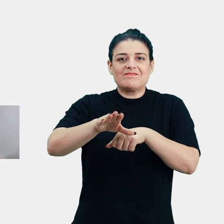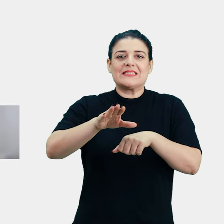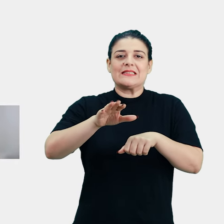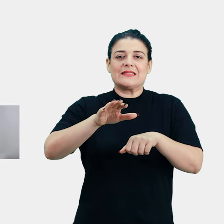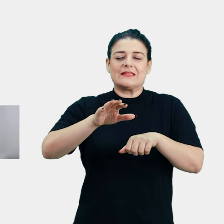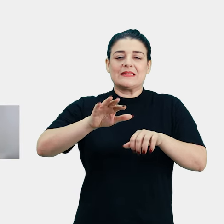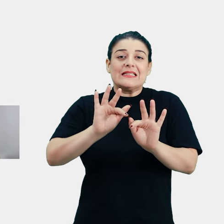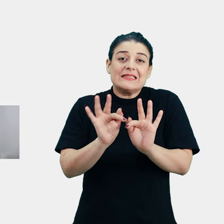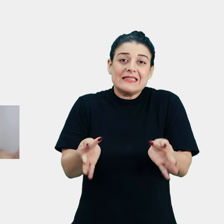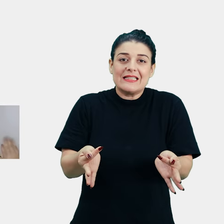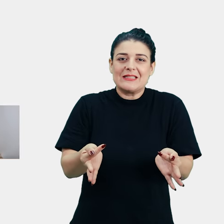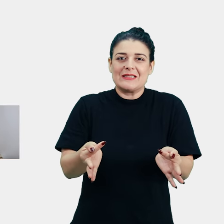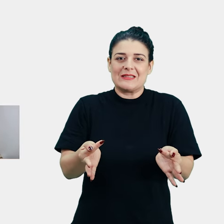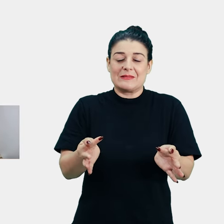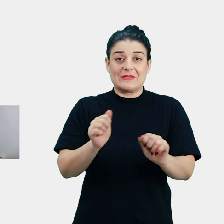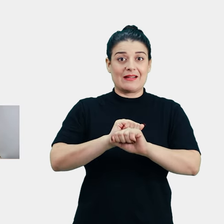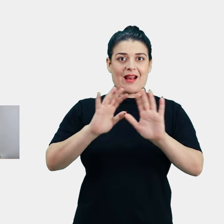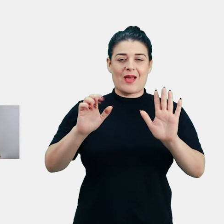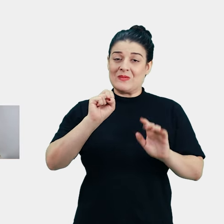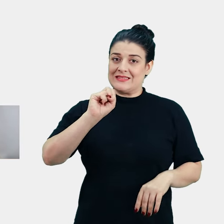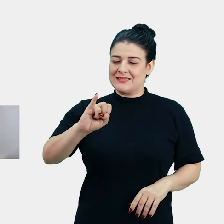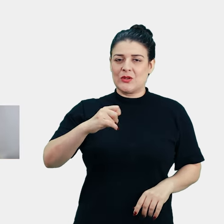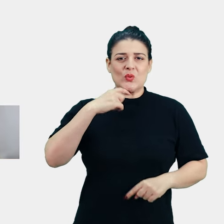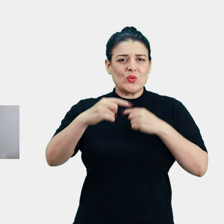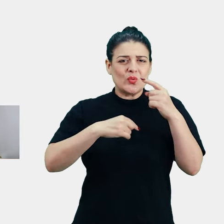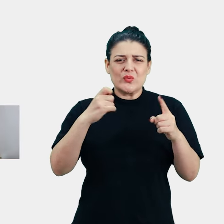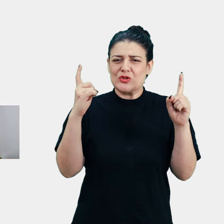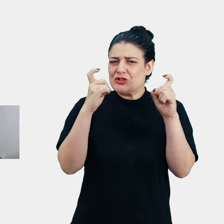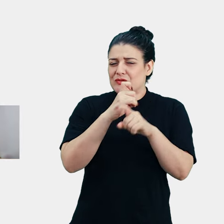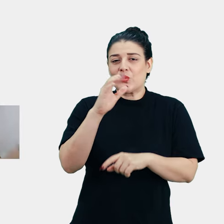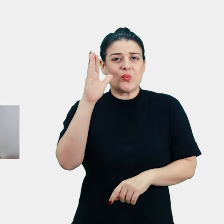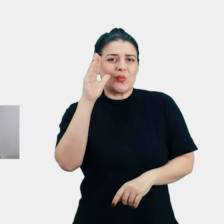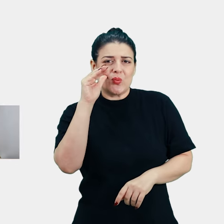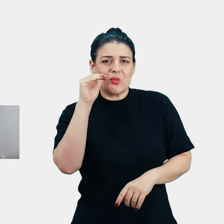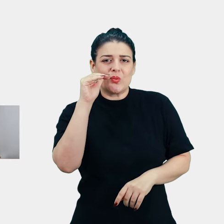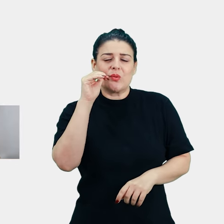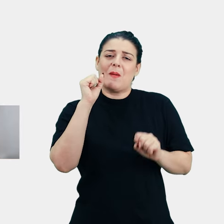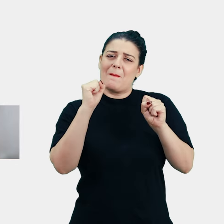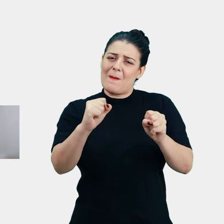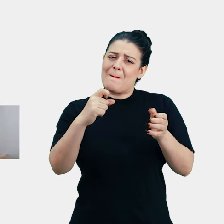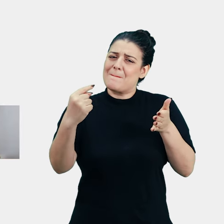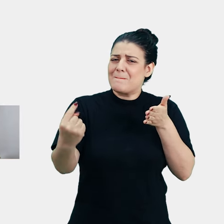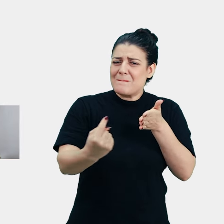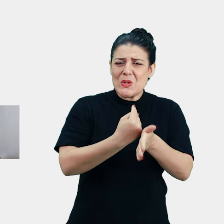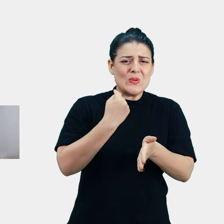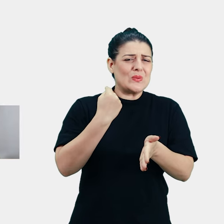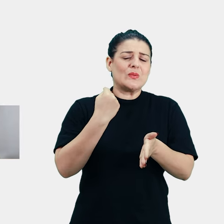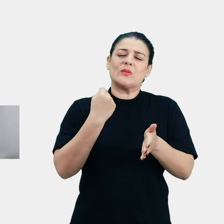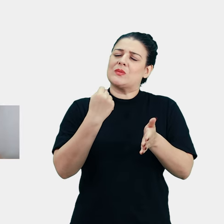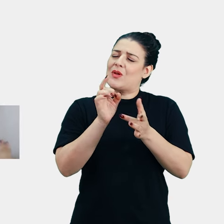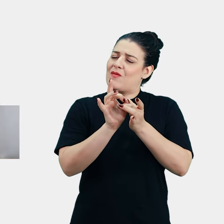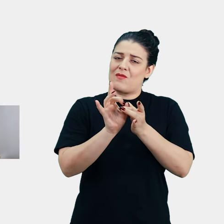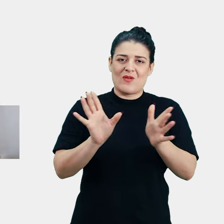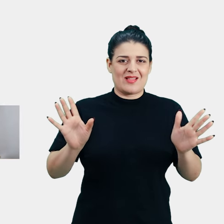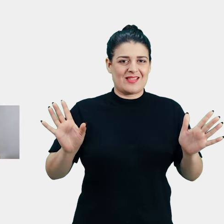mais simplificada. Qualquer dúvida, dificuldade, curiosidade, perguntas, questionamento, fiquem à